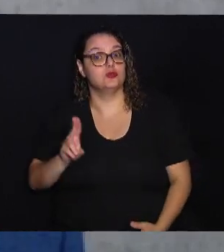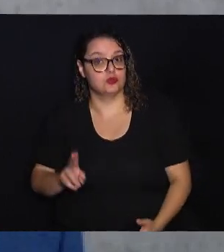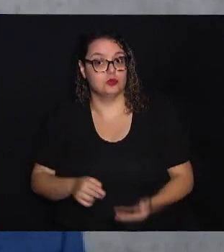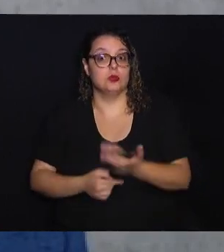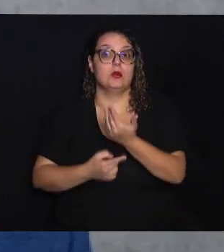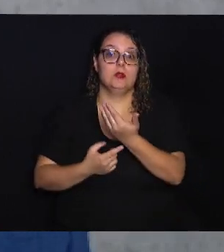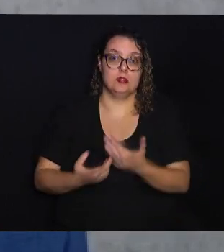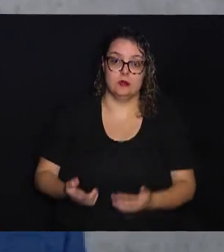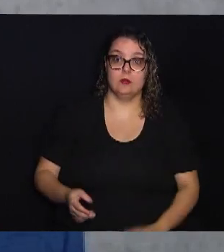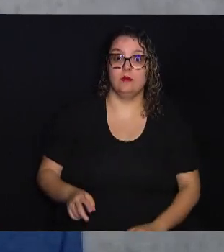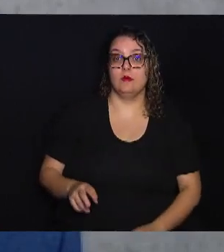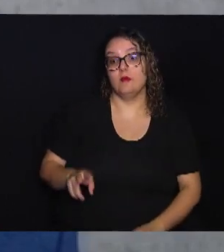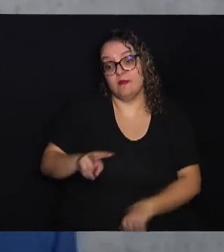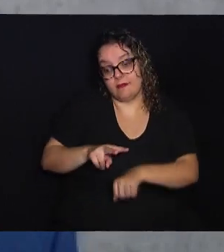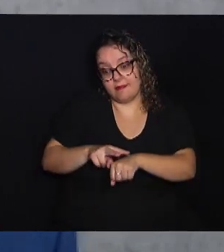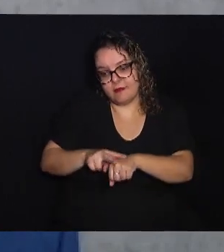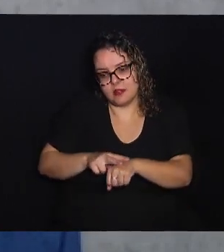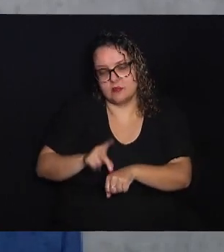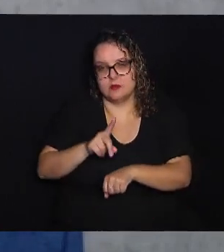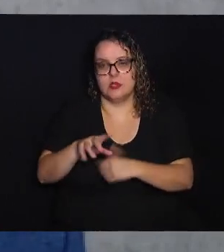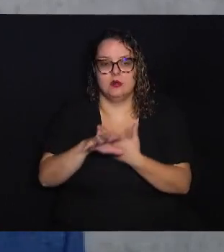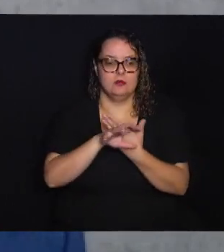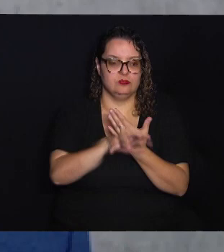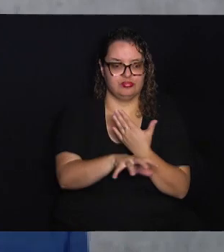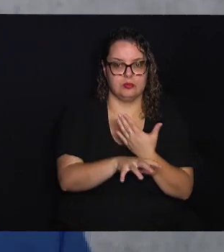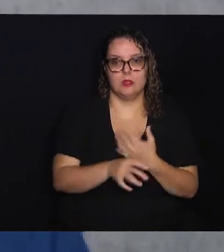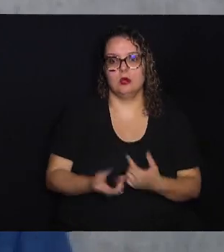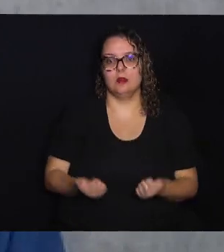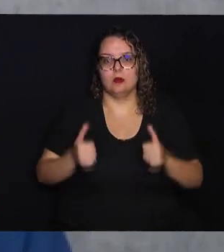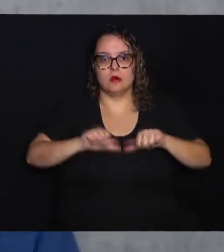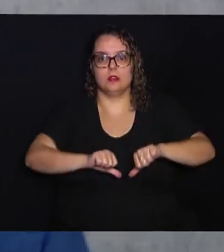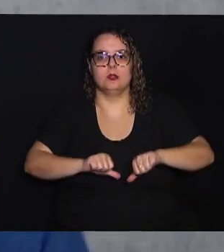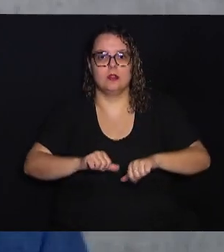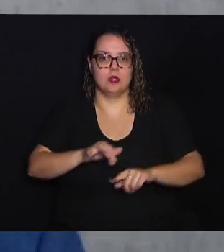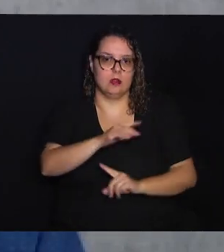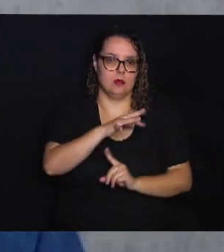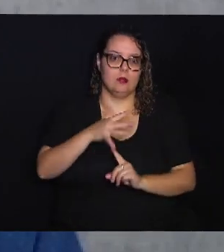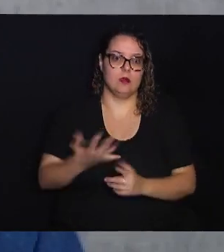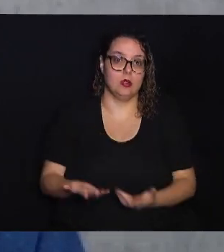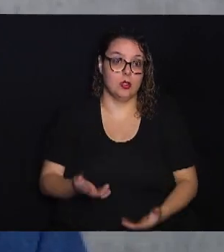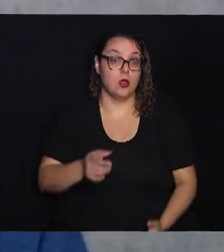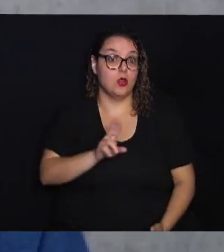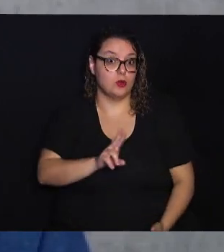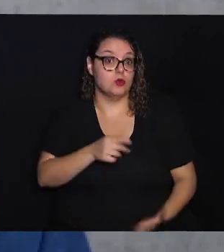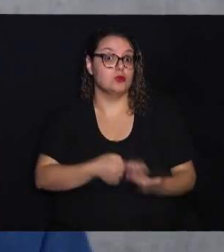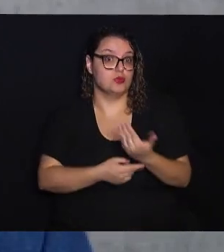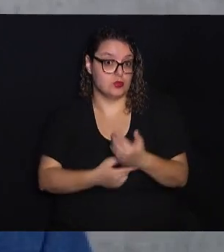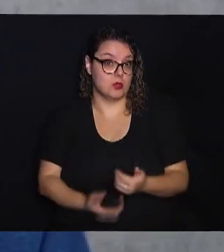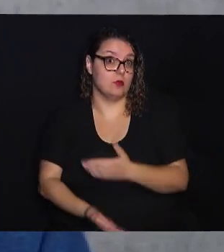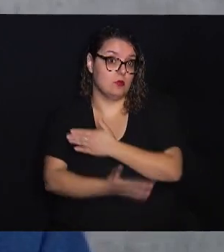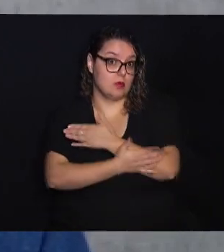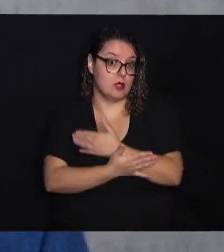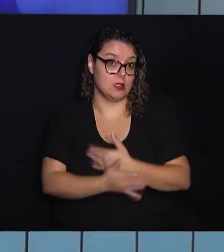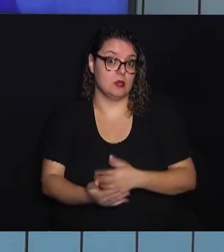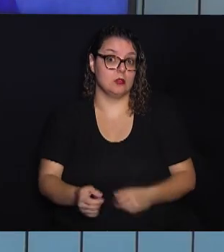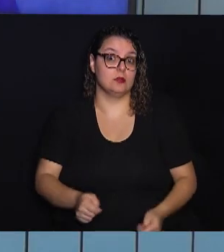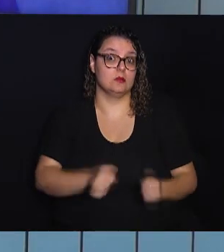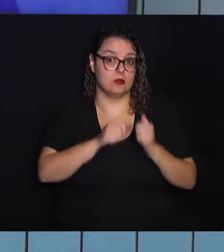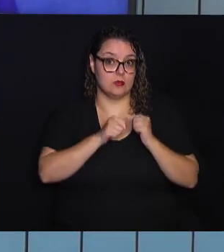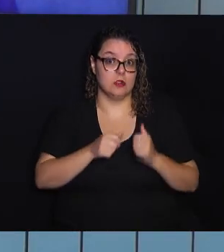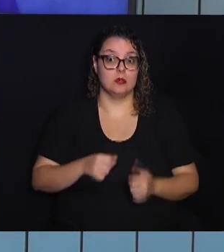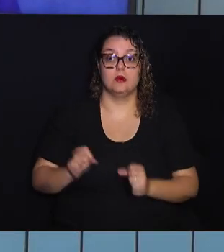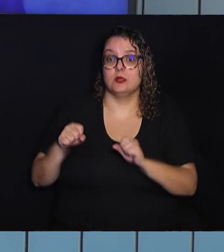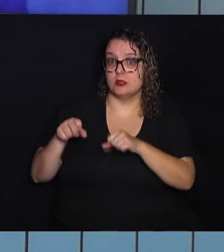algumas formas de você utilizar as tecnologias verdes para não impactar o meio ambiente também. É usar a tecnologia a